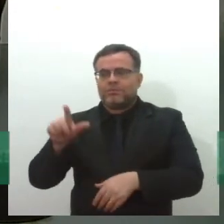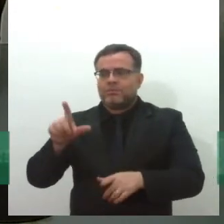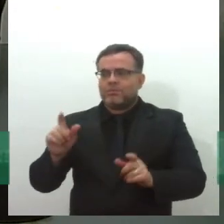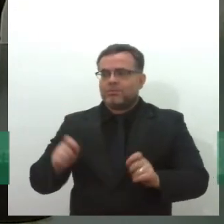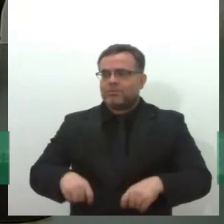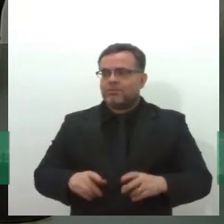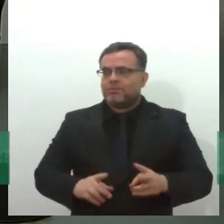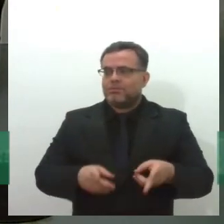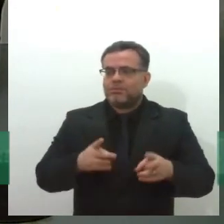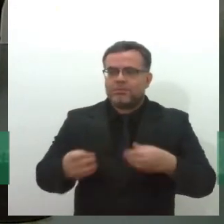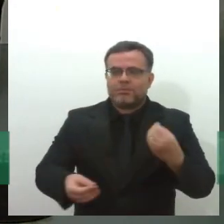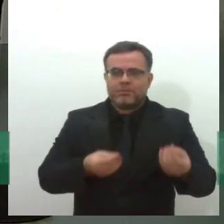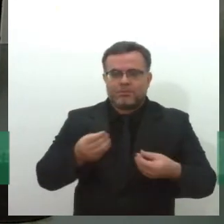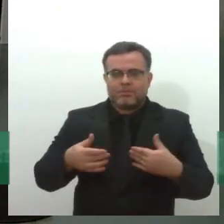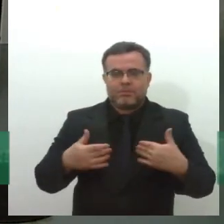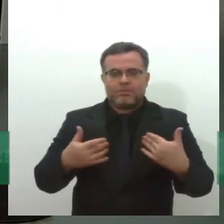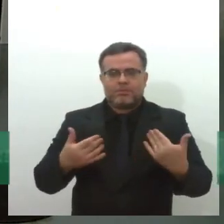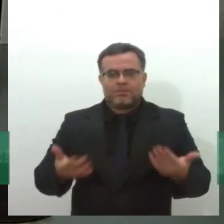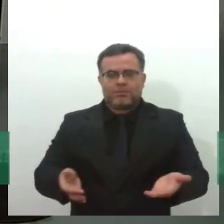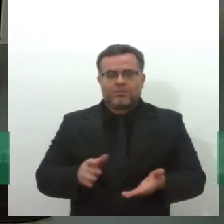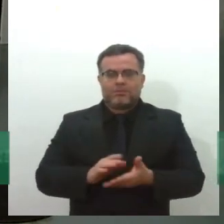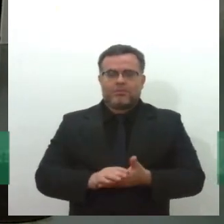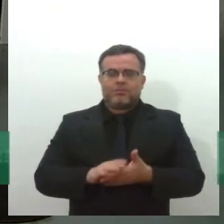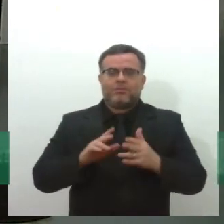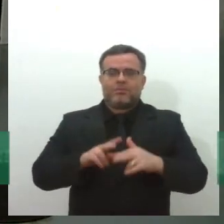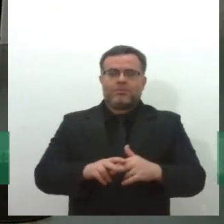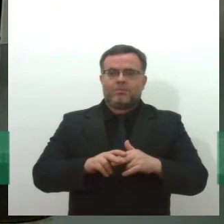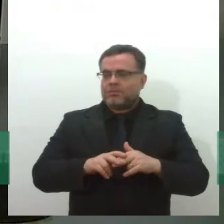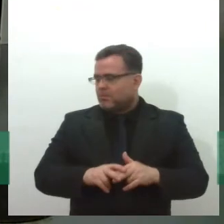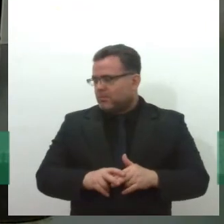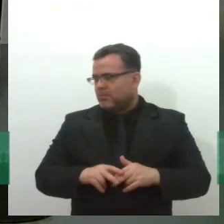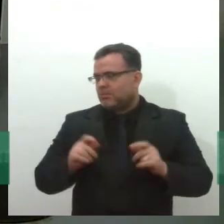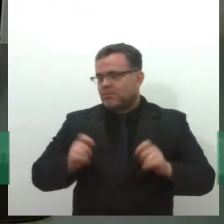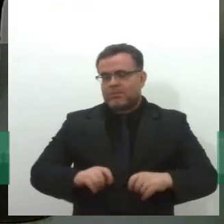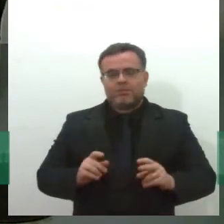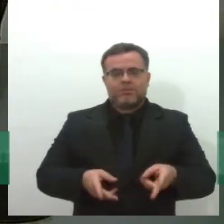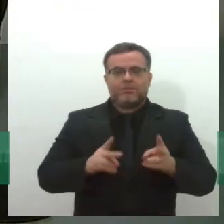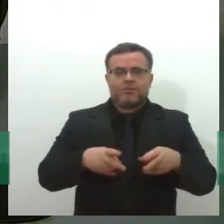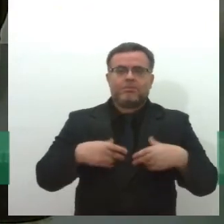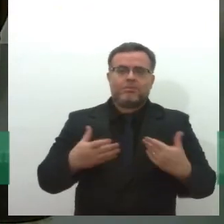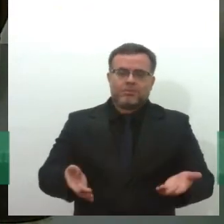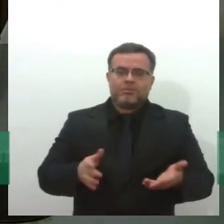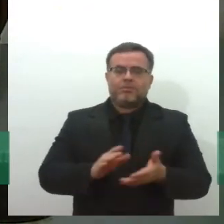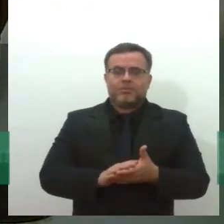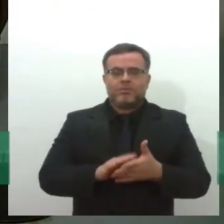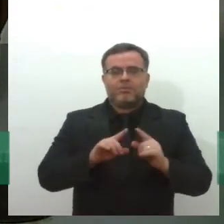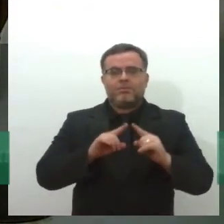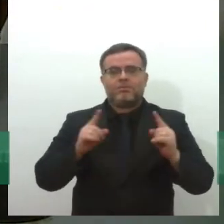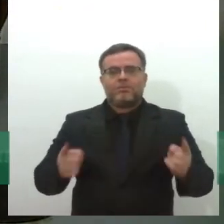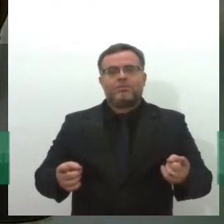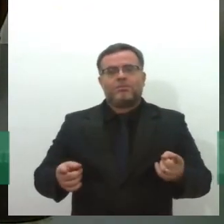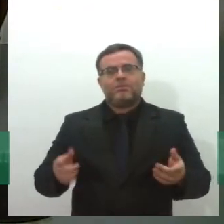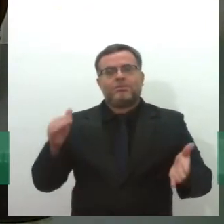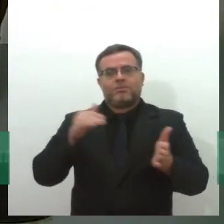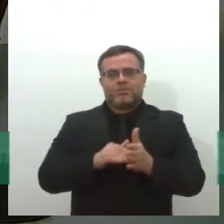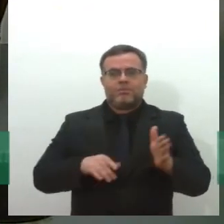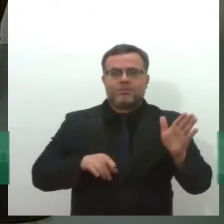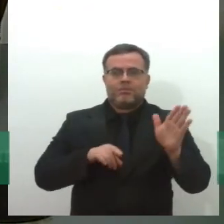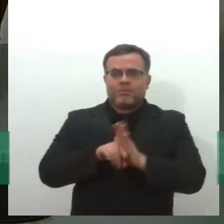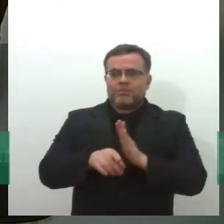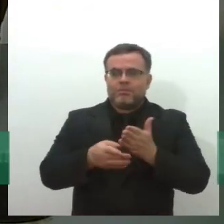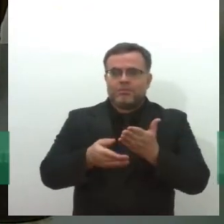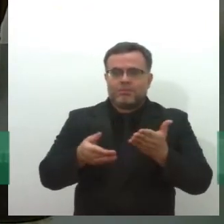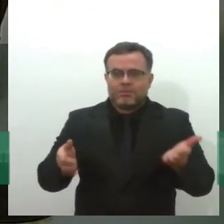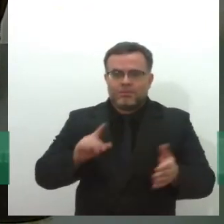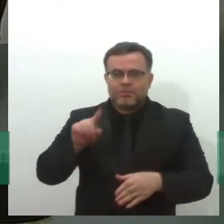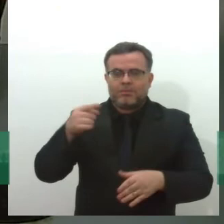você tentasse explicar um pouquinho. Eu sei que nosso tempo está curto, a gente está em cima da hora, mas eu queria deixar essa última pergunta aí para vocês, para depois